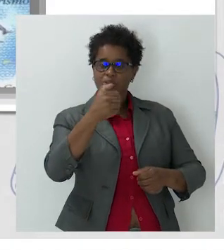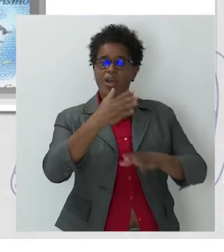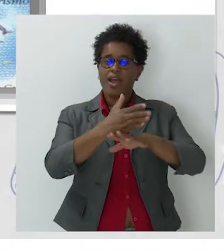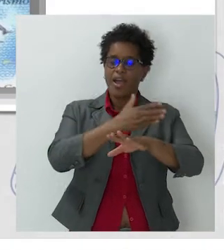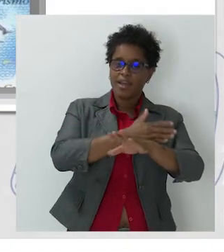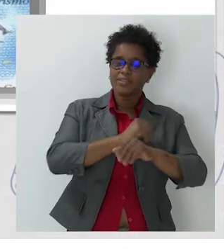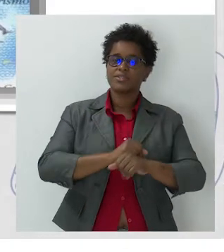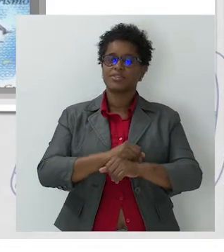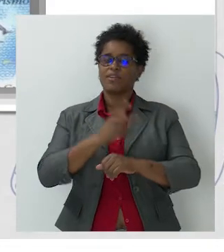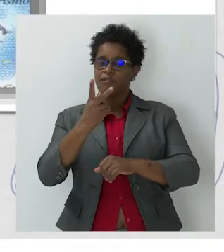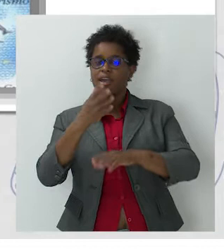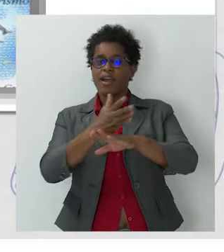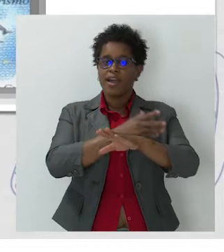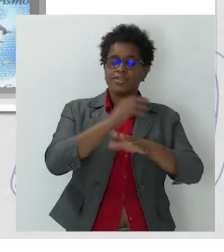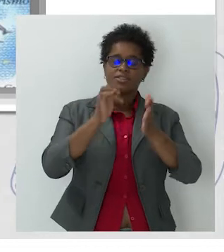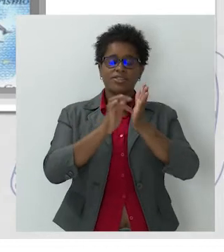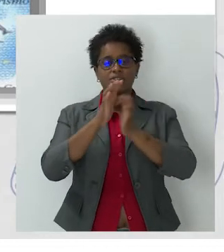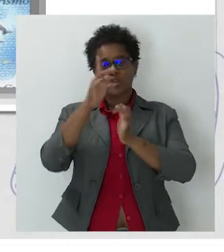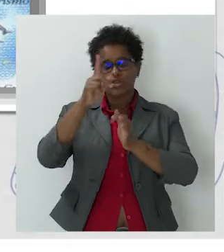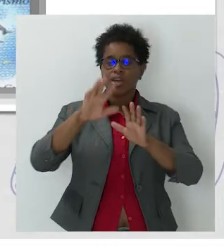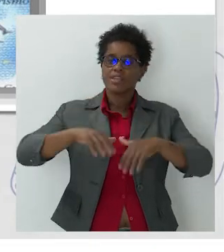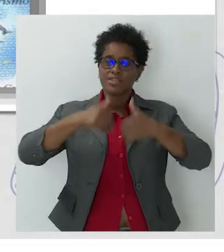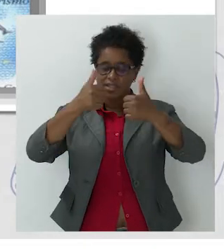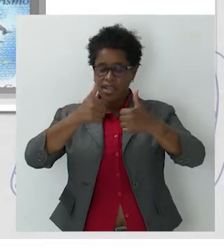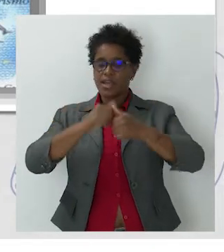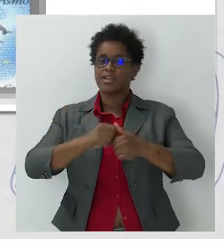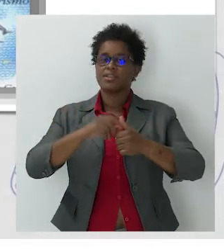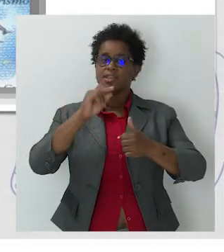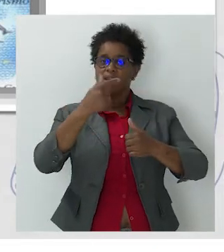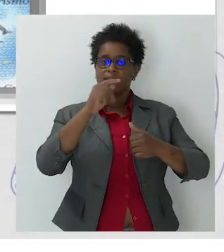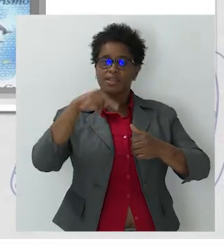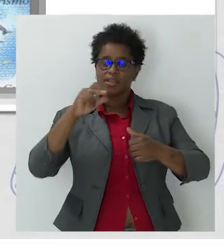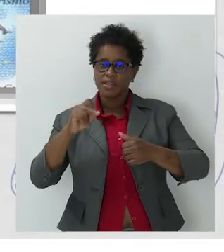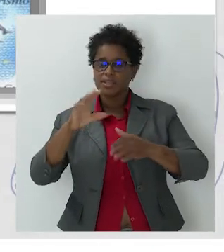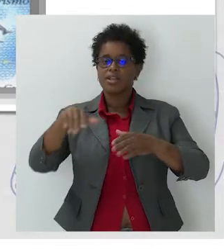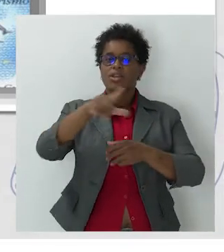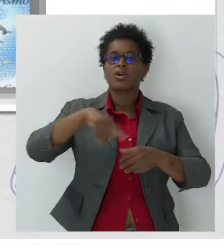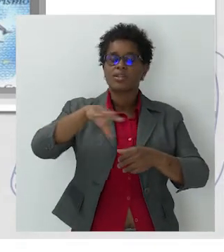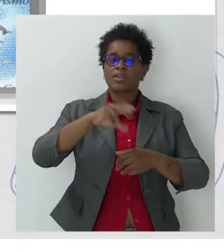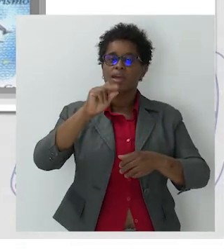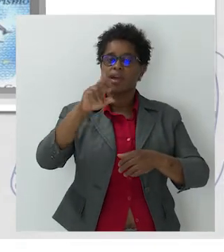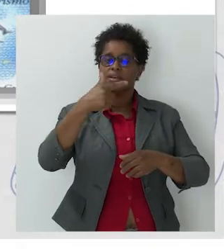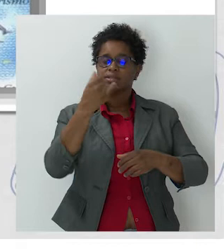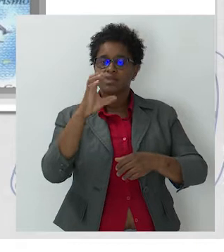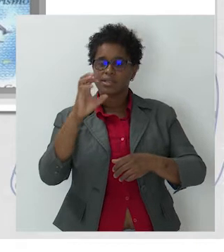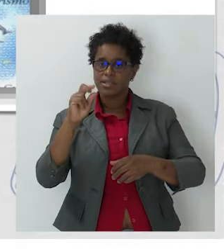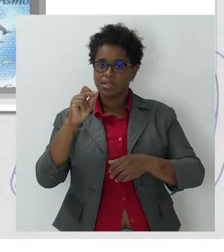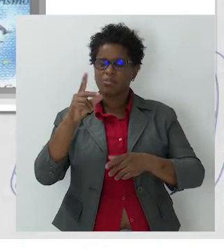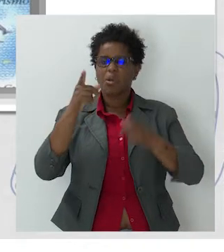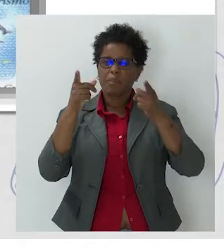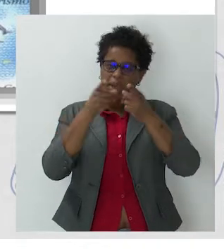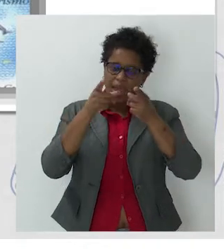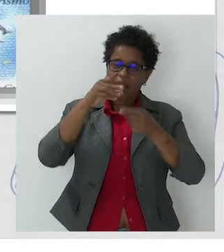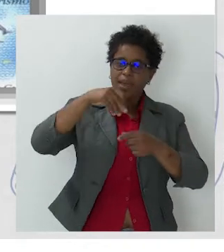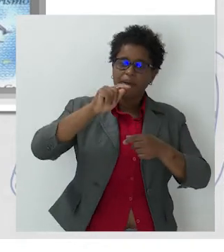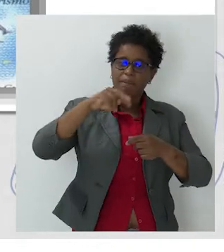a.C., a cidade de Atenas, situada na Ática, uma pequena